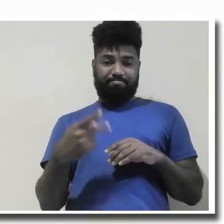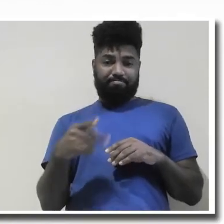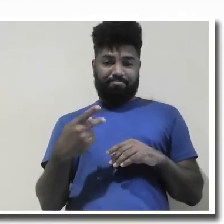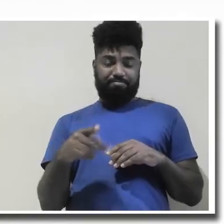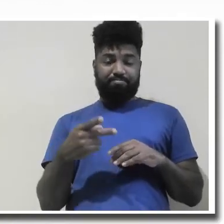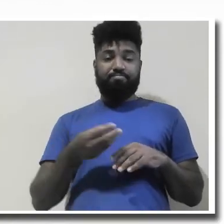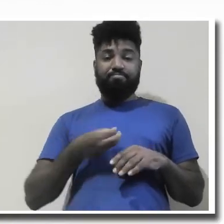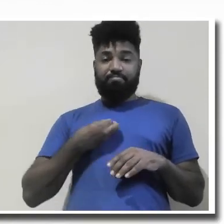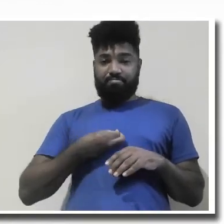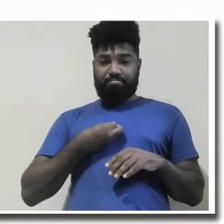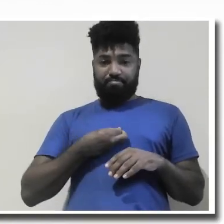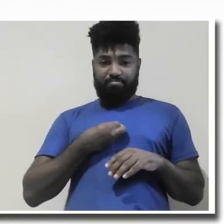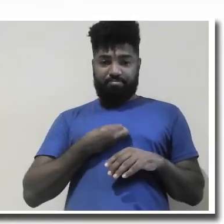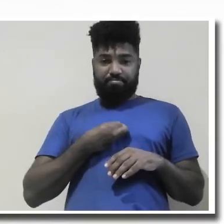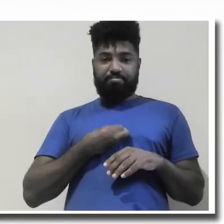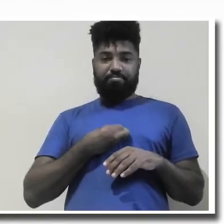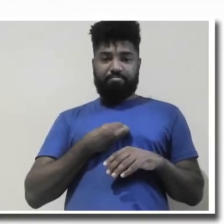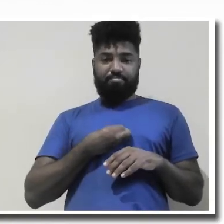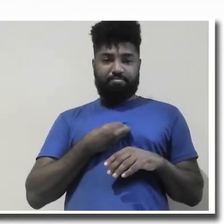funciona